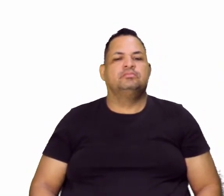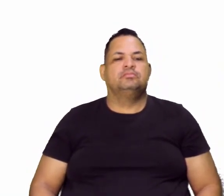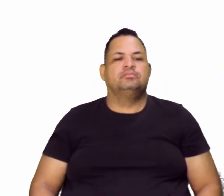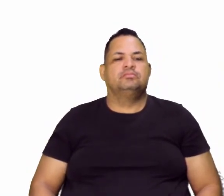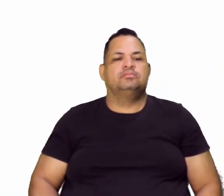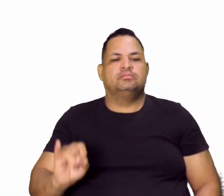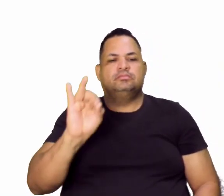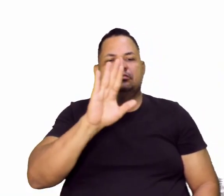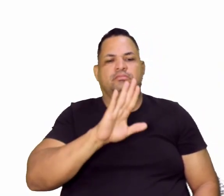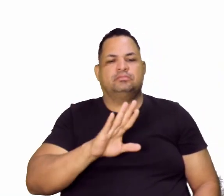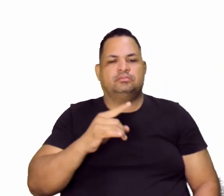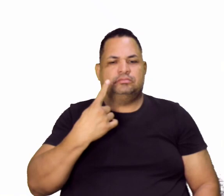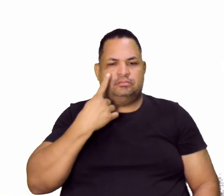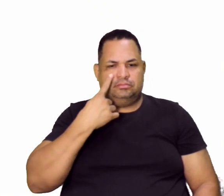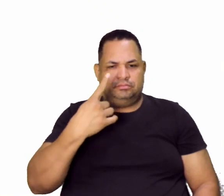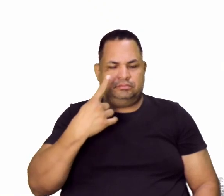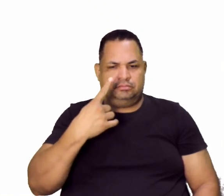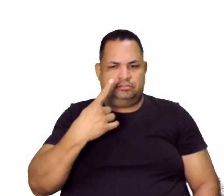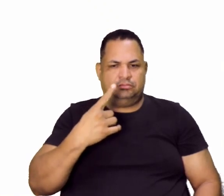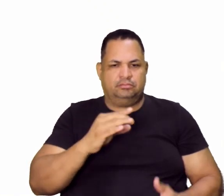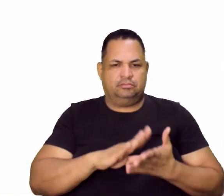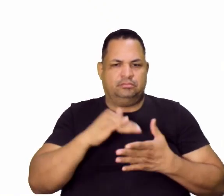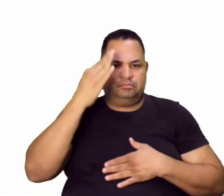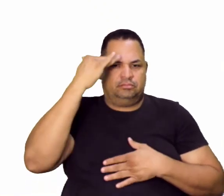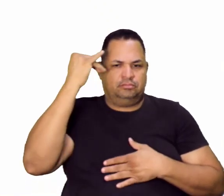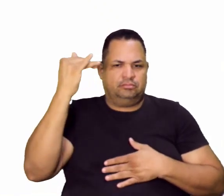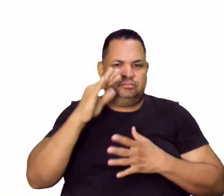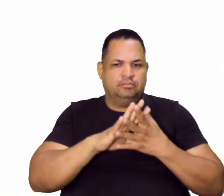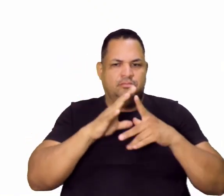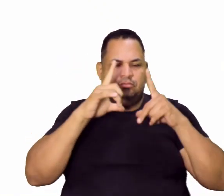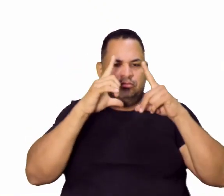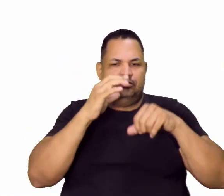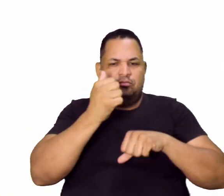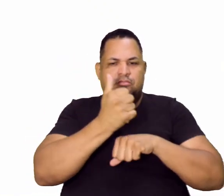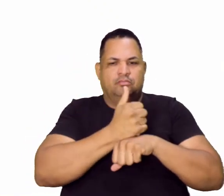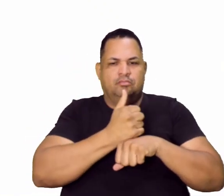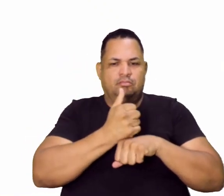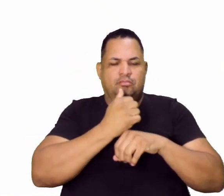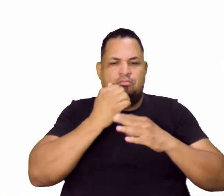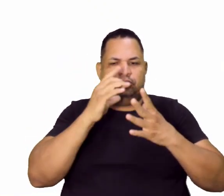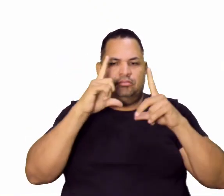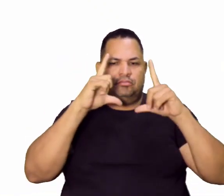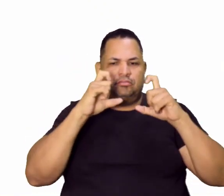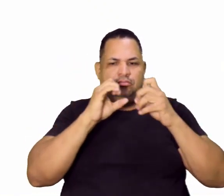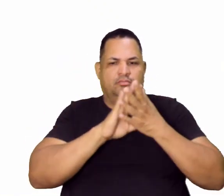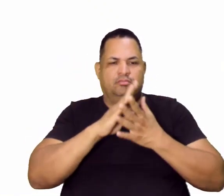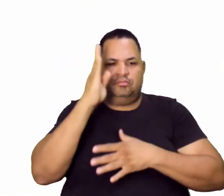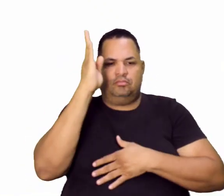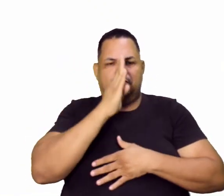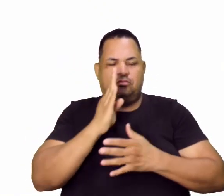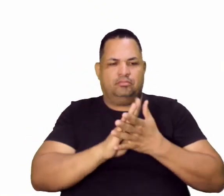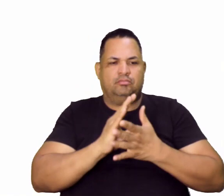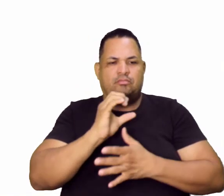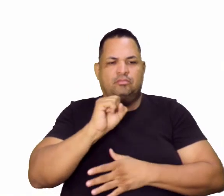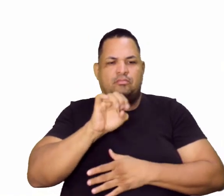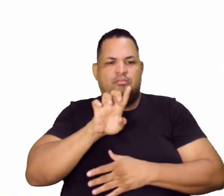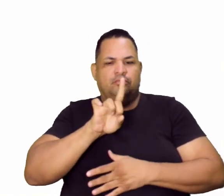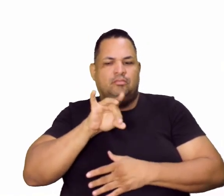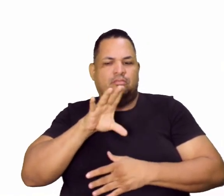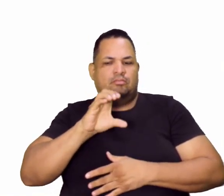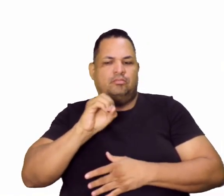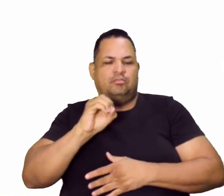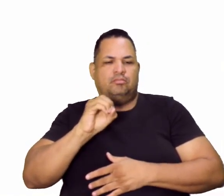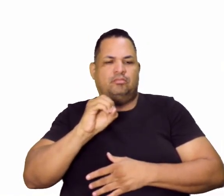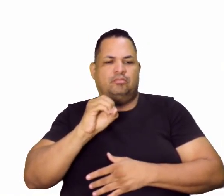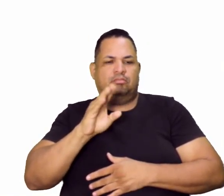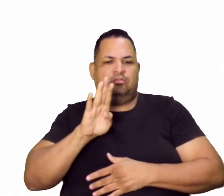A imagem acima do aclamado fotógrafo brasileiro Sebastião Salgado mostra que